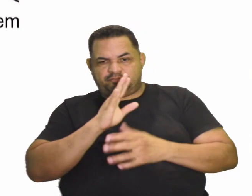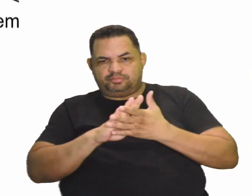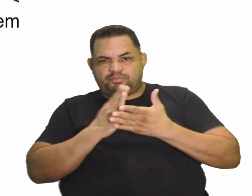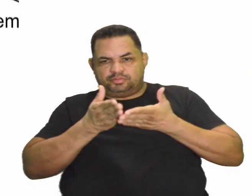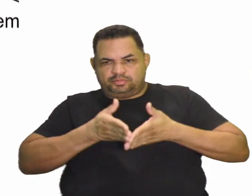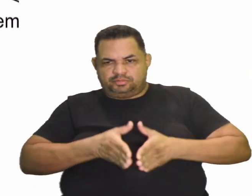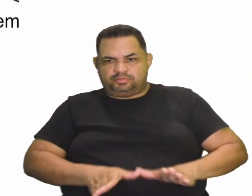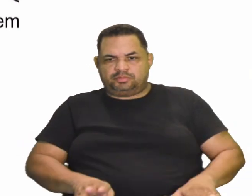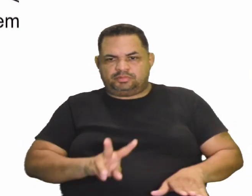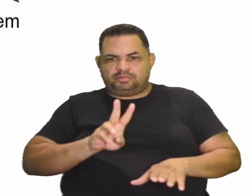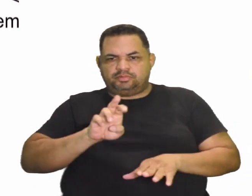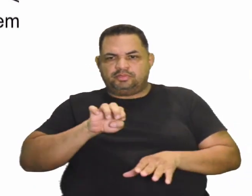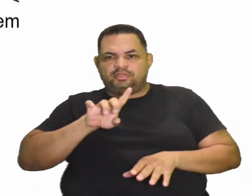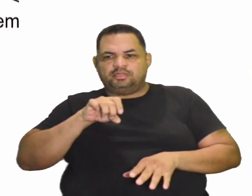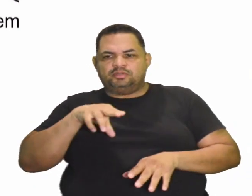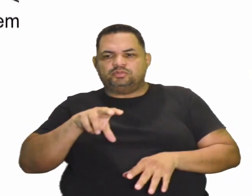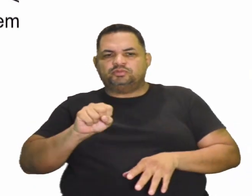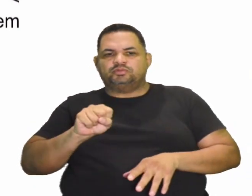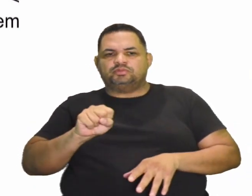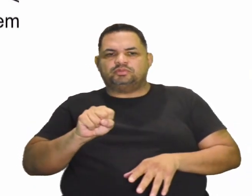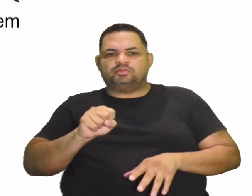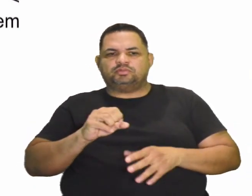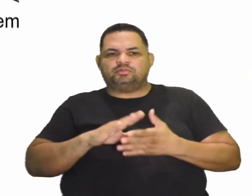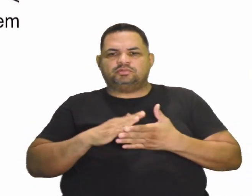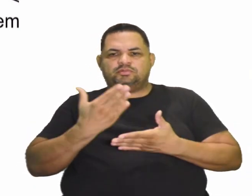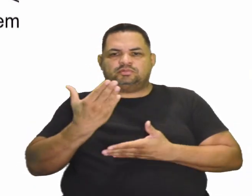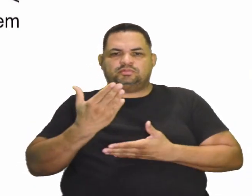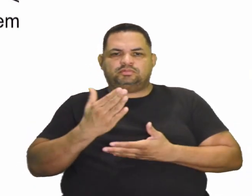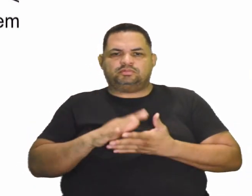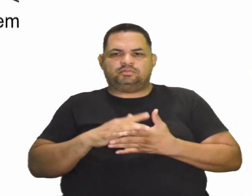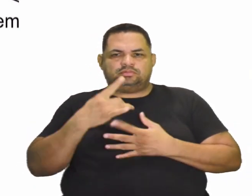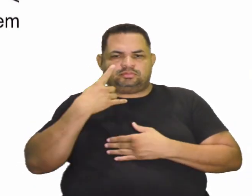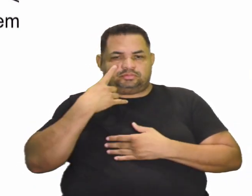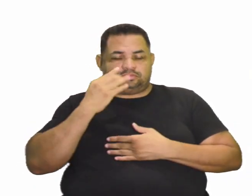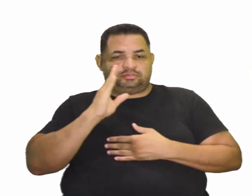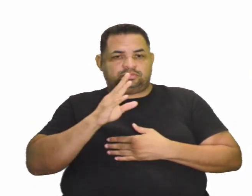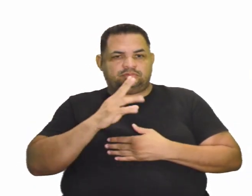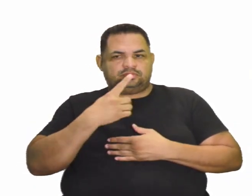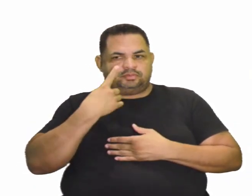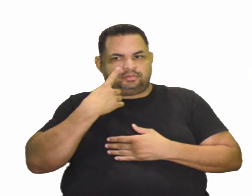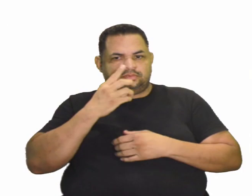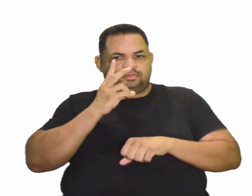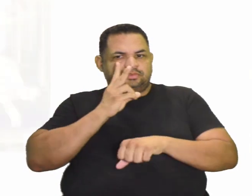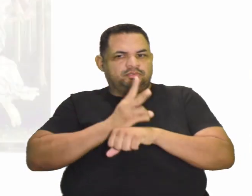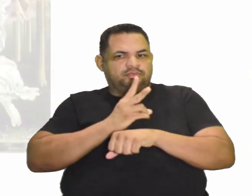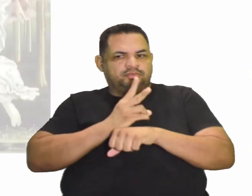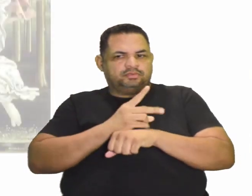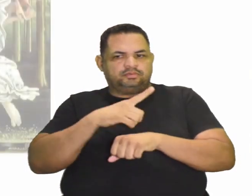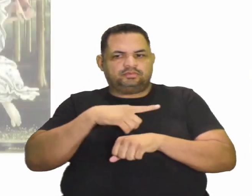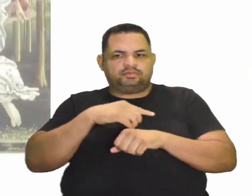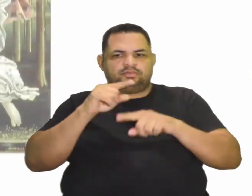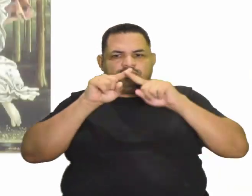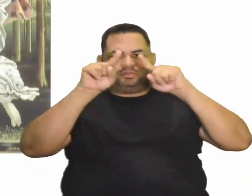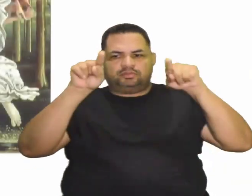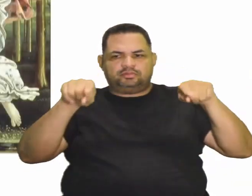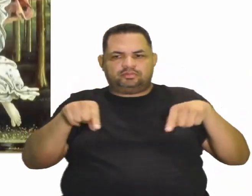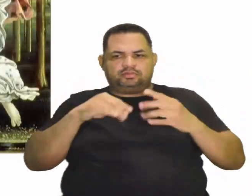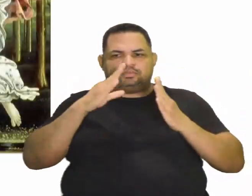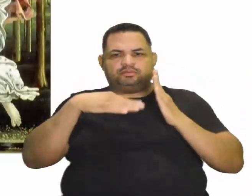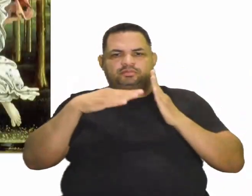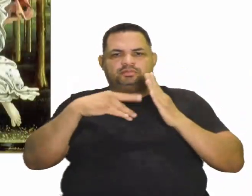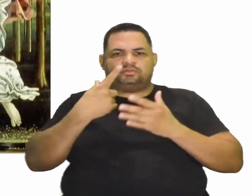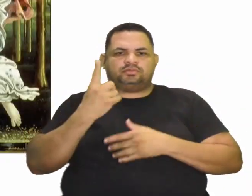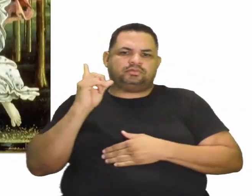de Sandro Botticelli. Então, espero que vocês tenham assistido esse vídeo e eu trouxe a obra para vocês conhecerem